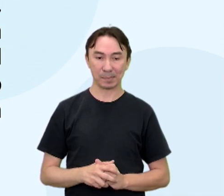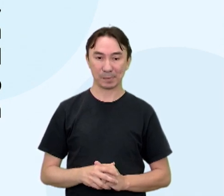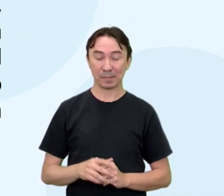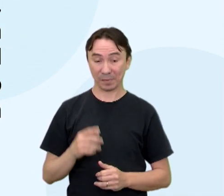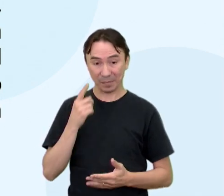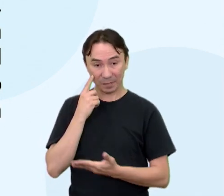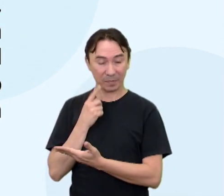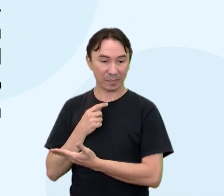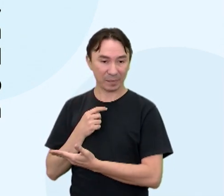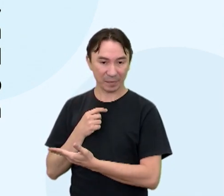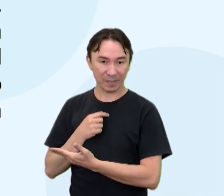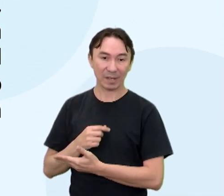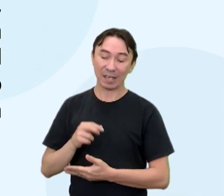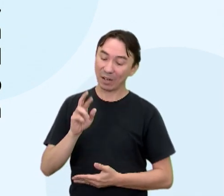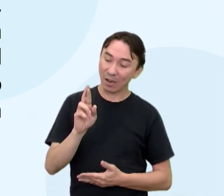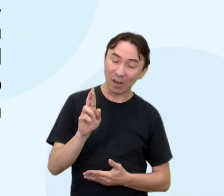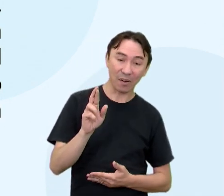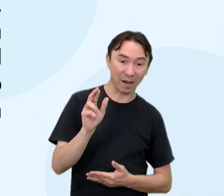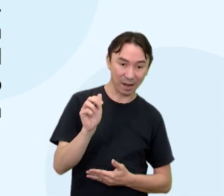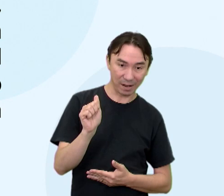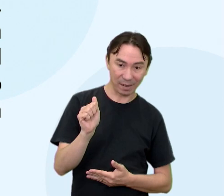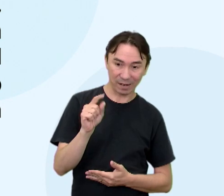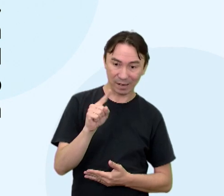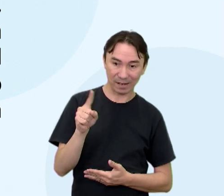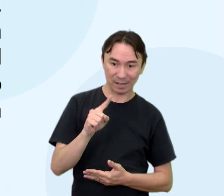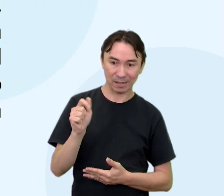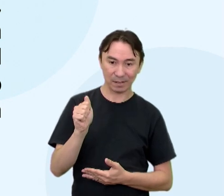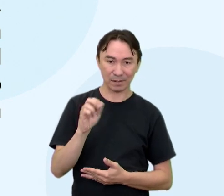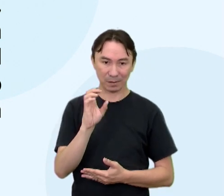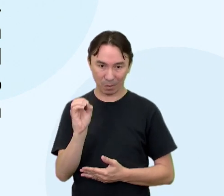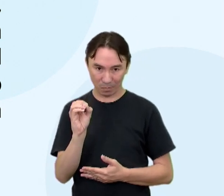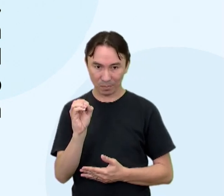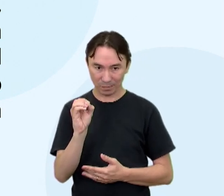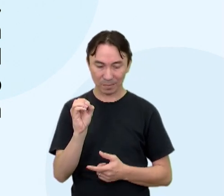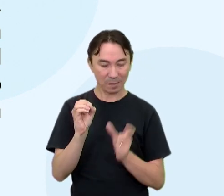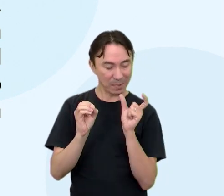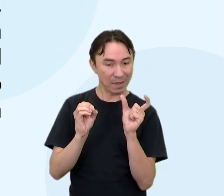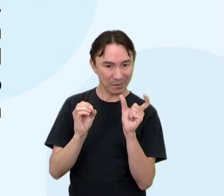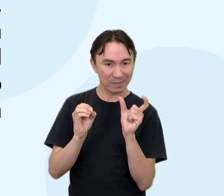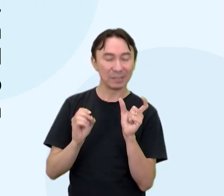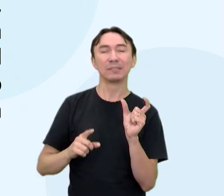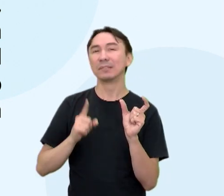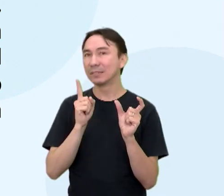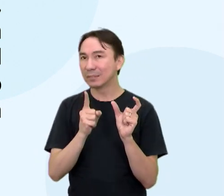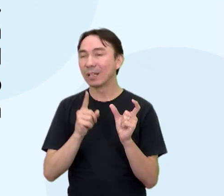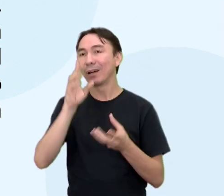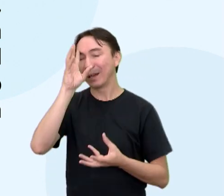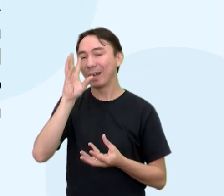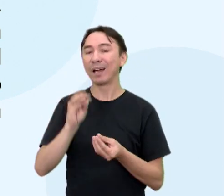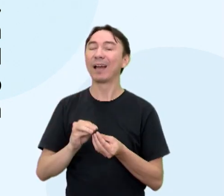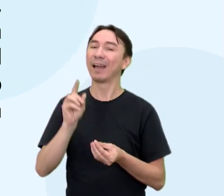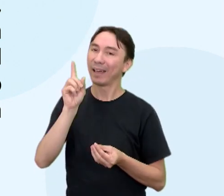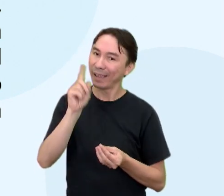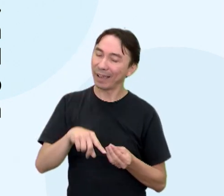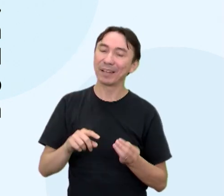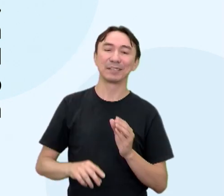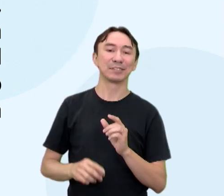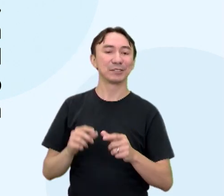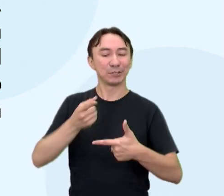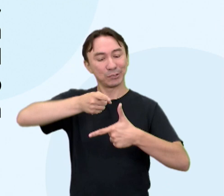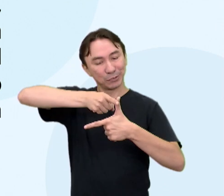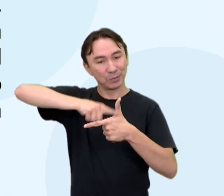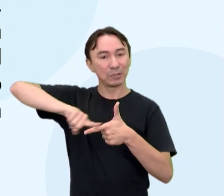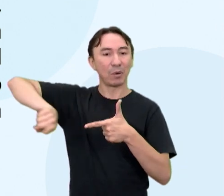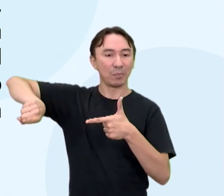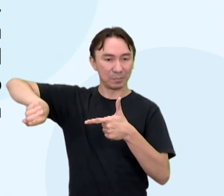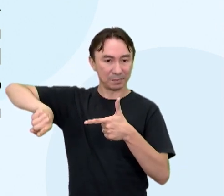vou grifar a palavra razão aqui, toda vez que a gente fala razão, a gente volta lá no conceito da divisão. Então, calcular a